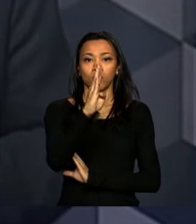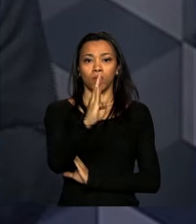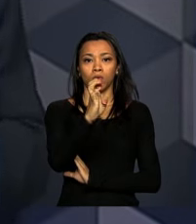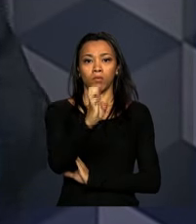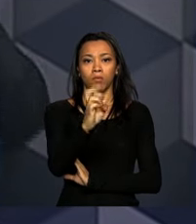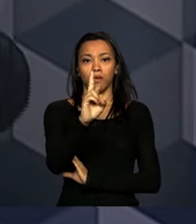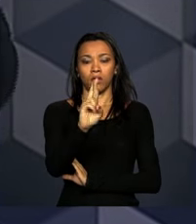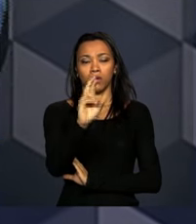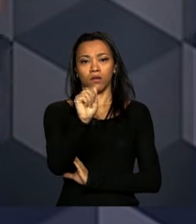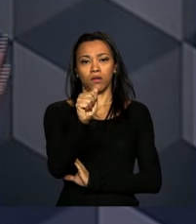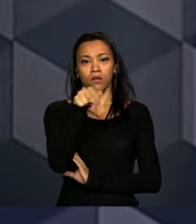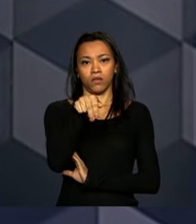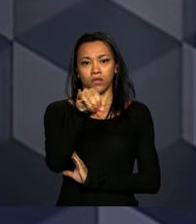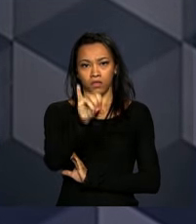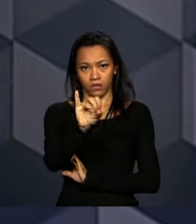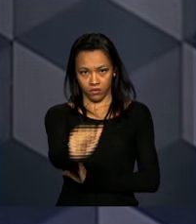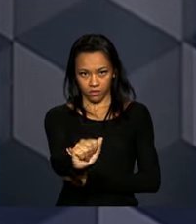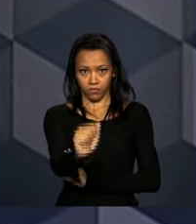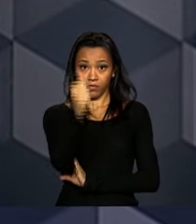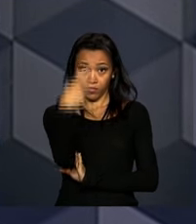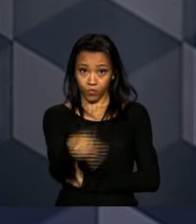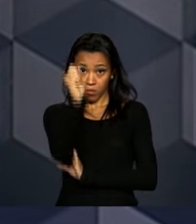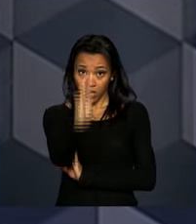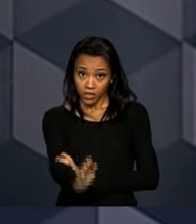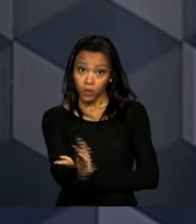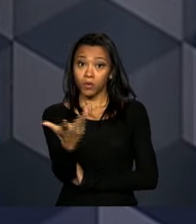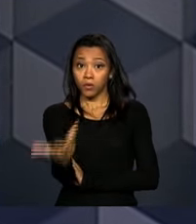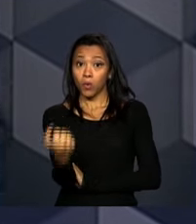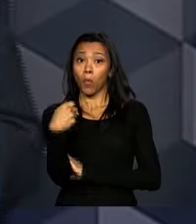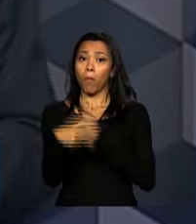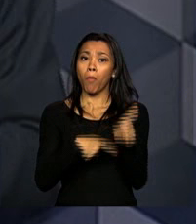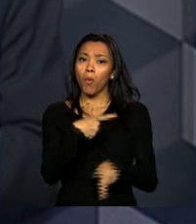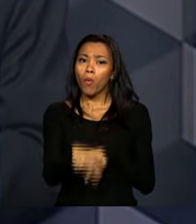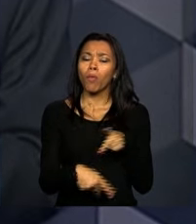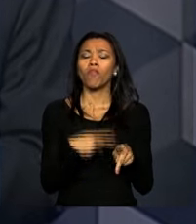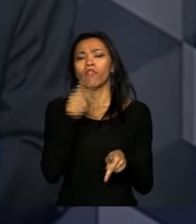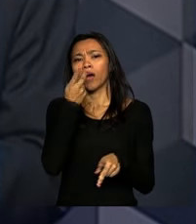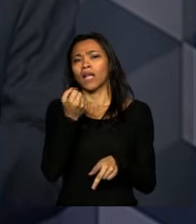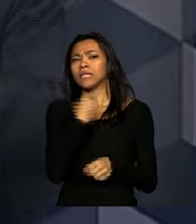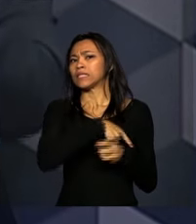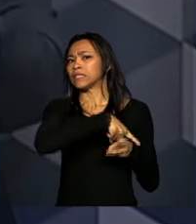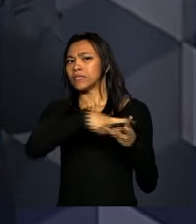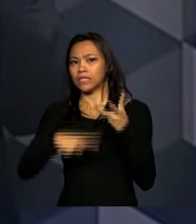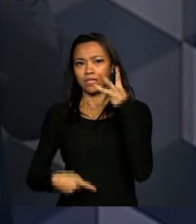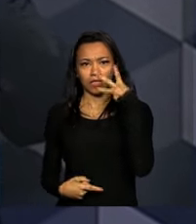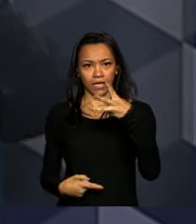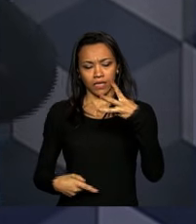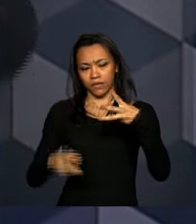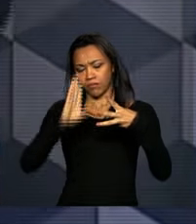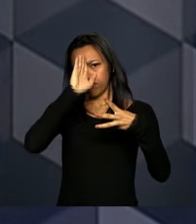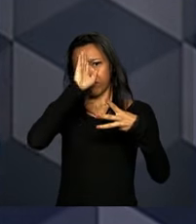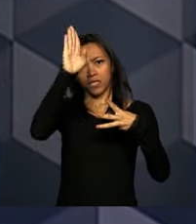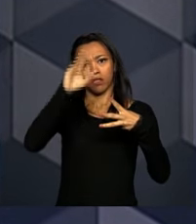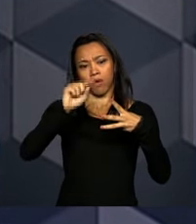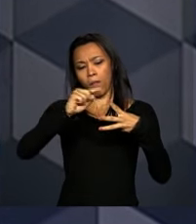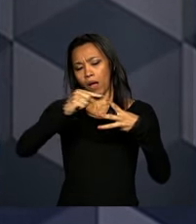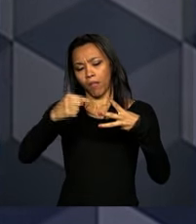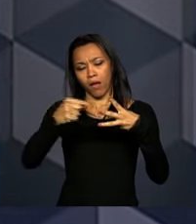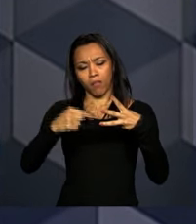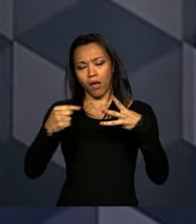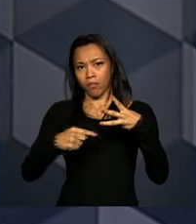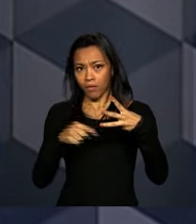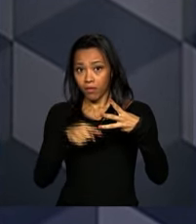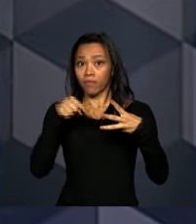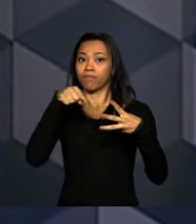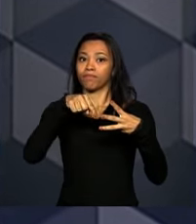de estratégia de segurança de um país, de um povo, colocam 3 soberanias, 3 áreas fundamentais para garantir a